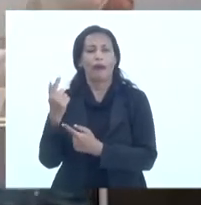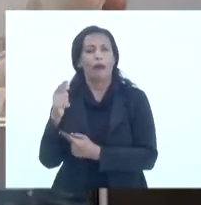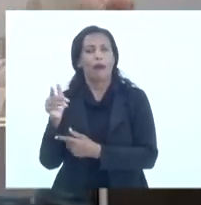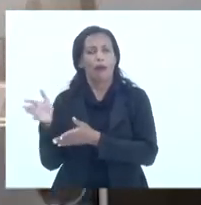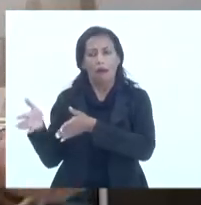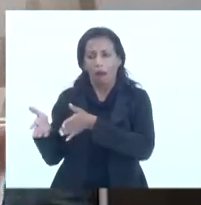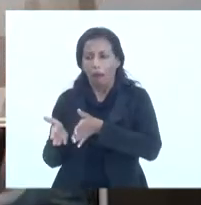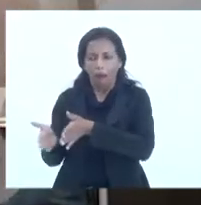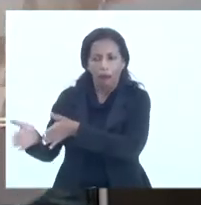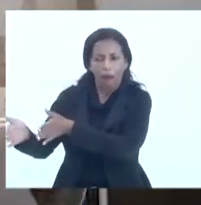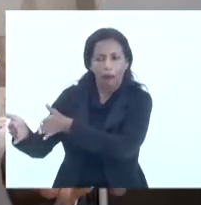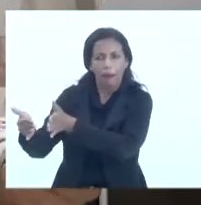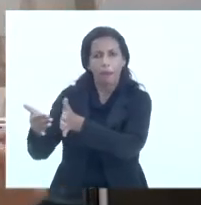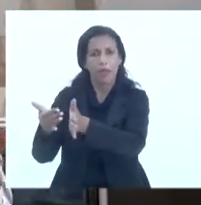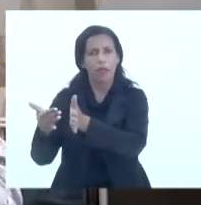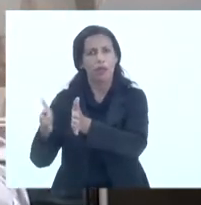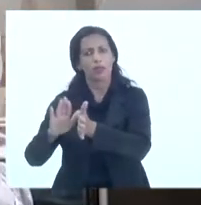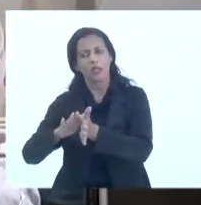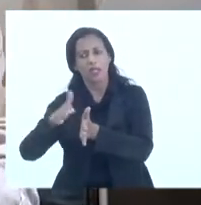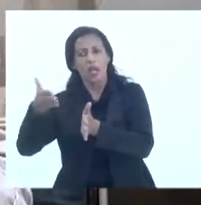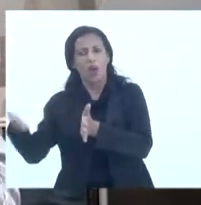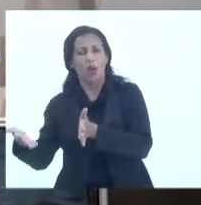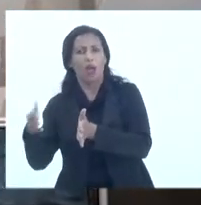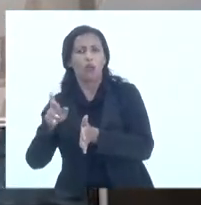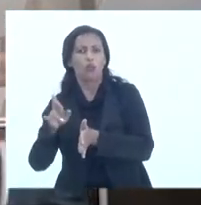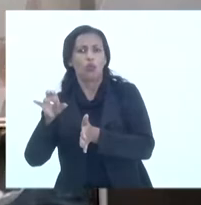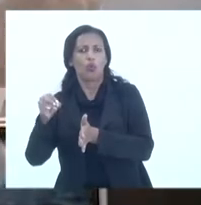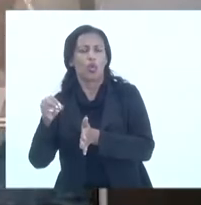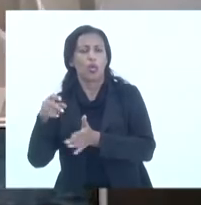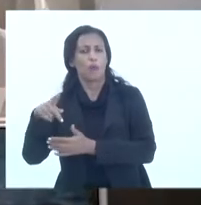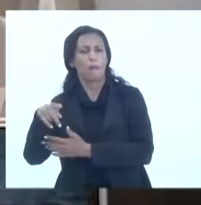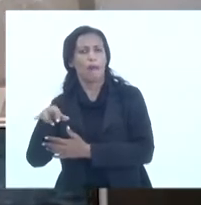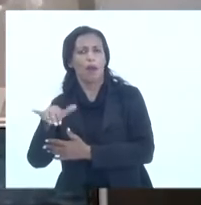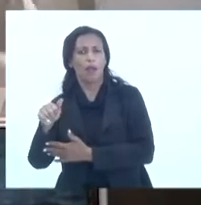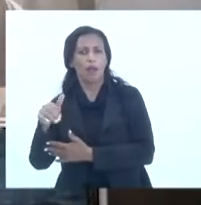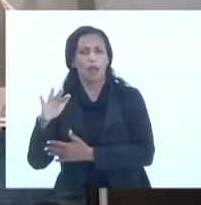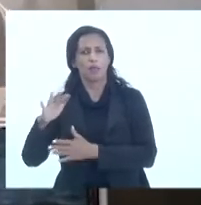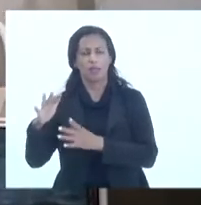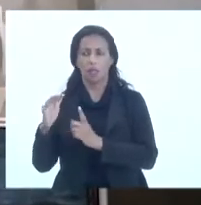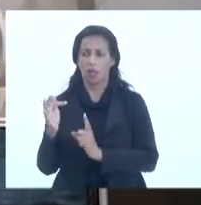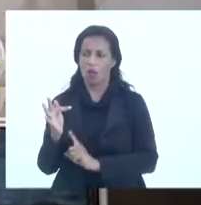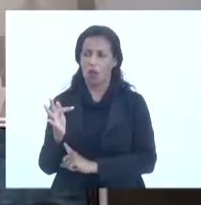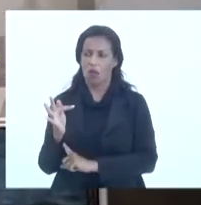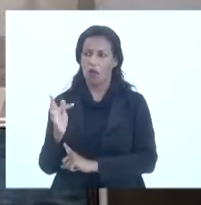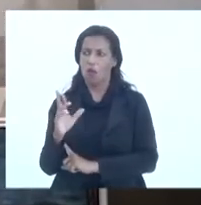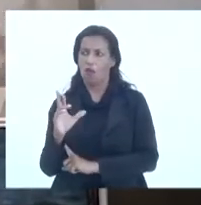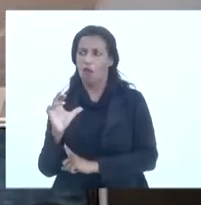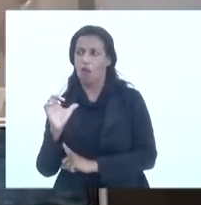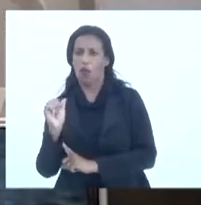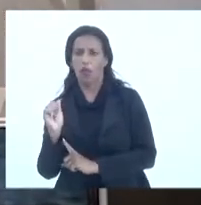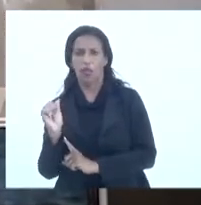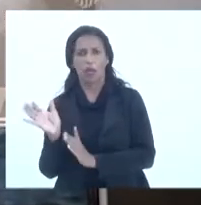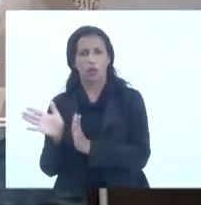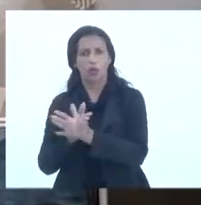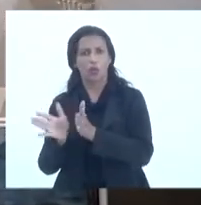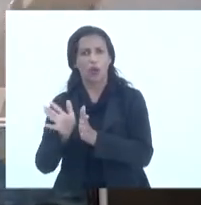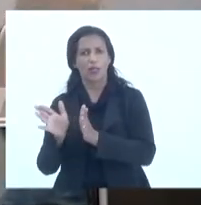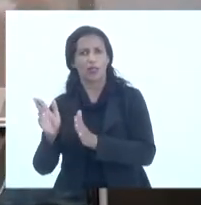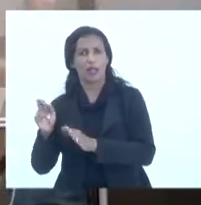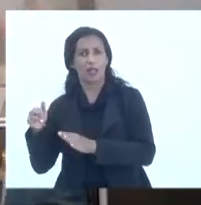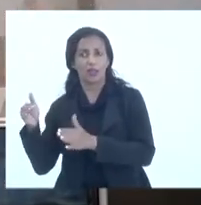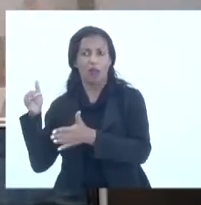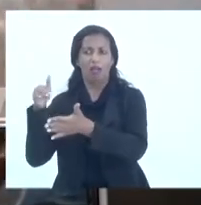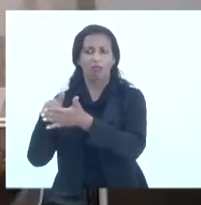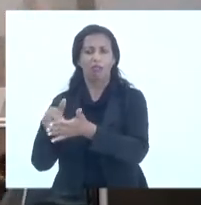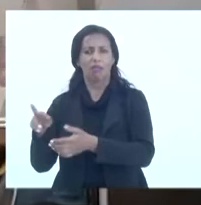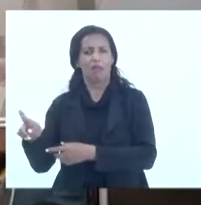lado do Rio Paraíba, que seria pegar ali Floriano, com acesso indo até Resende, para a